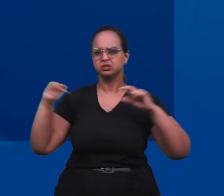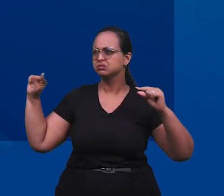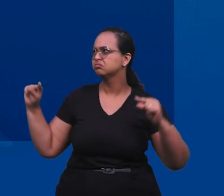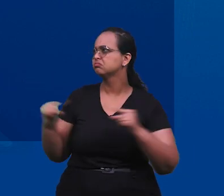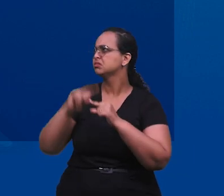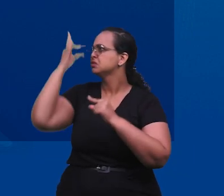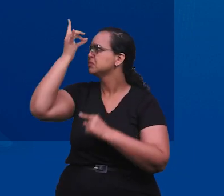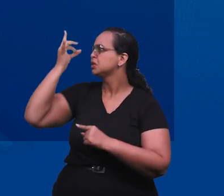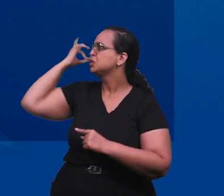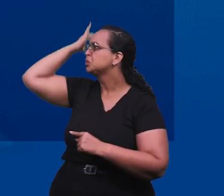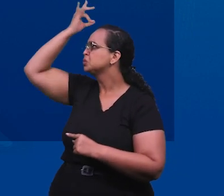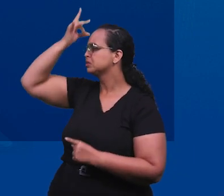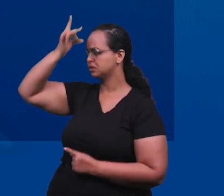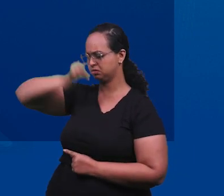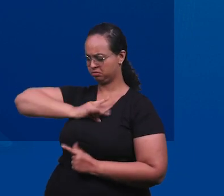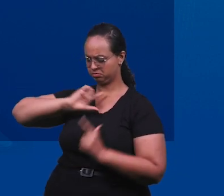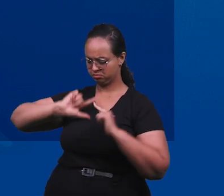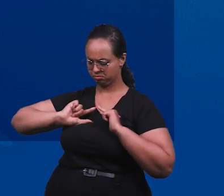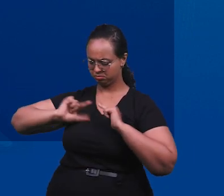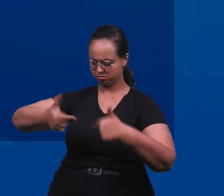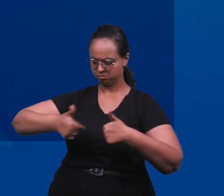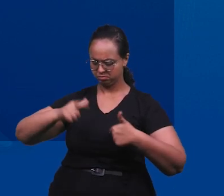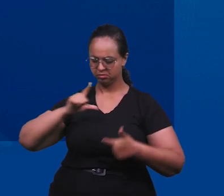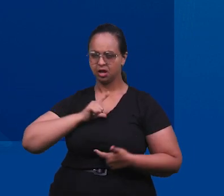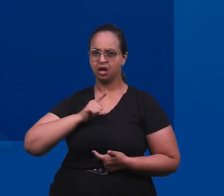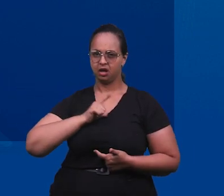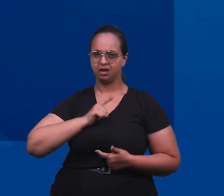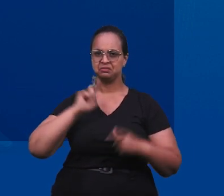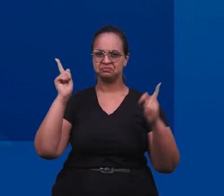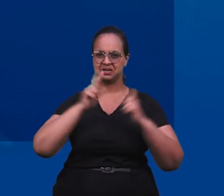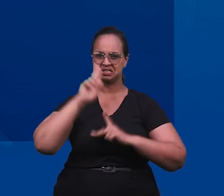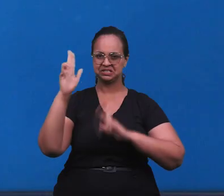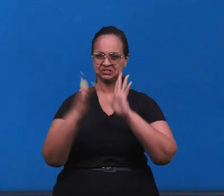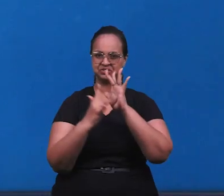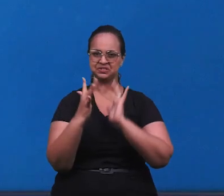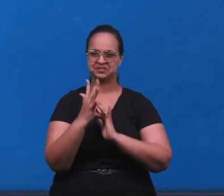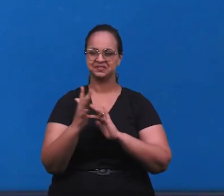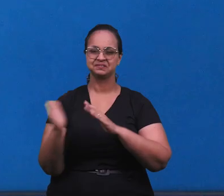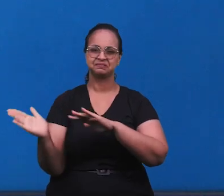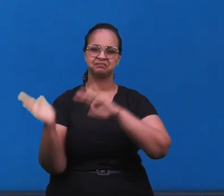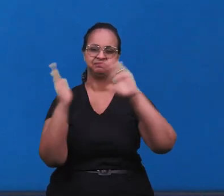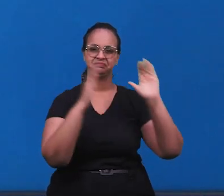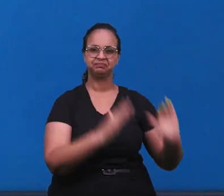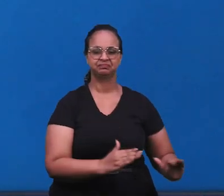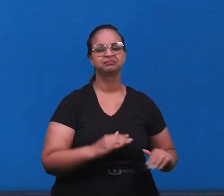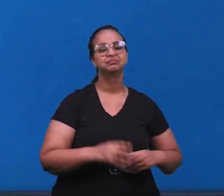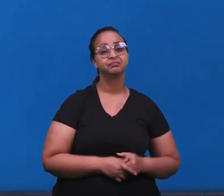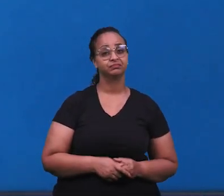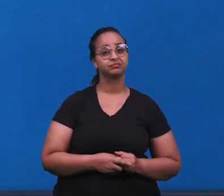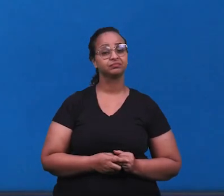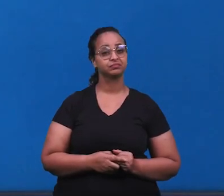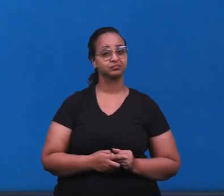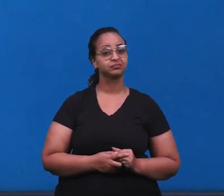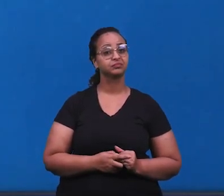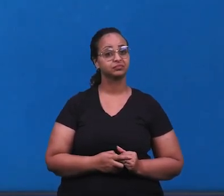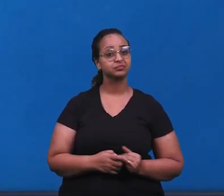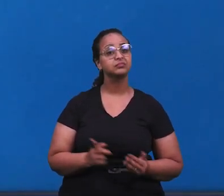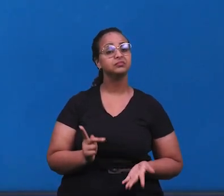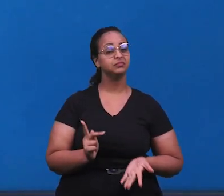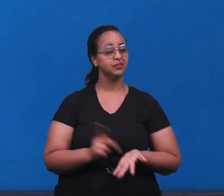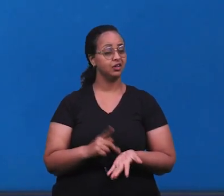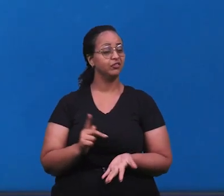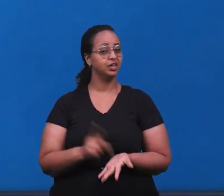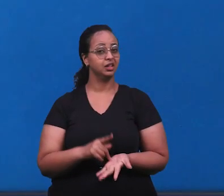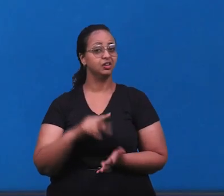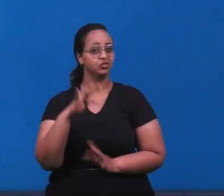porque o Espírito Santo tem agido no nosso meio. A paz do Senhor Jesus. Muito bem, Luiz Felipe, realmente essa expressão